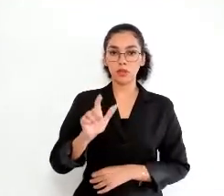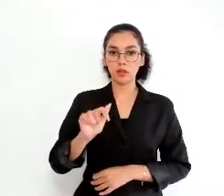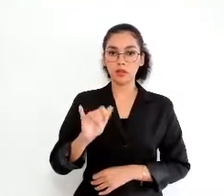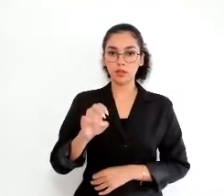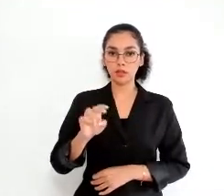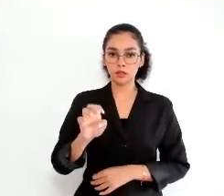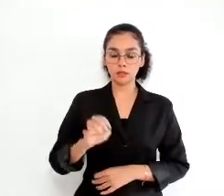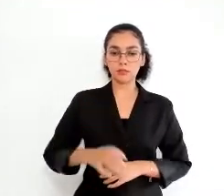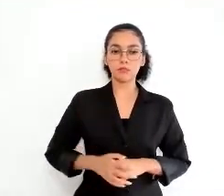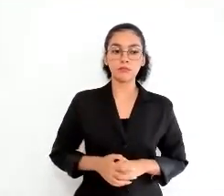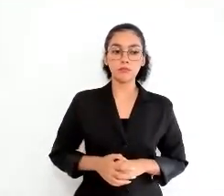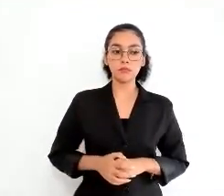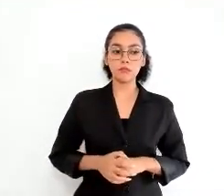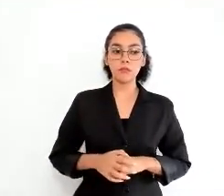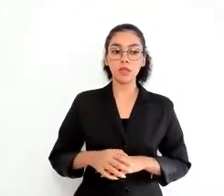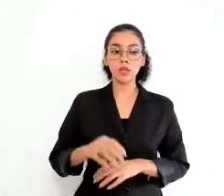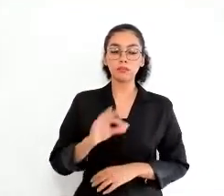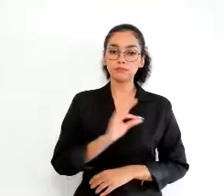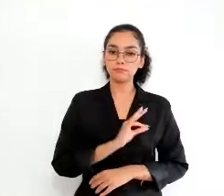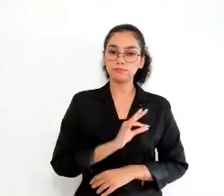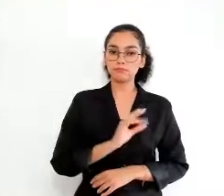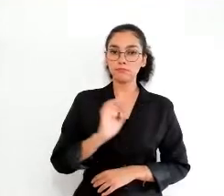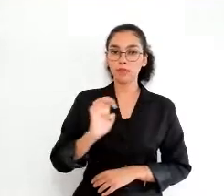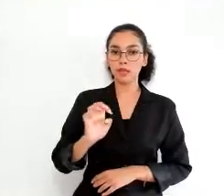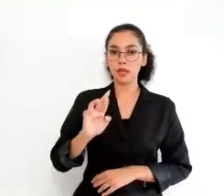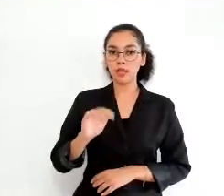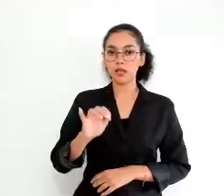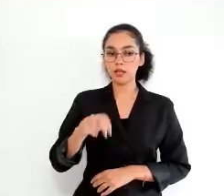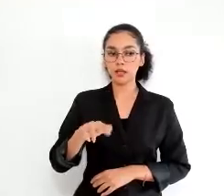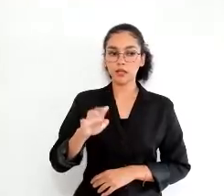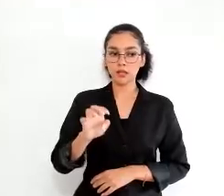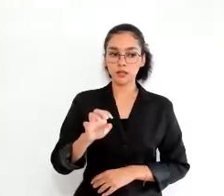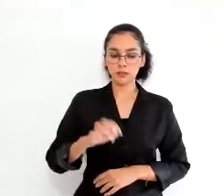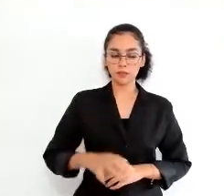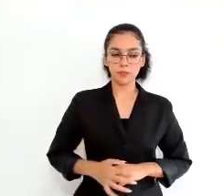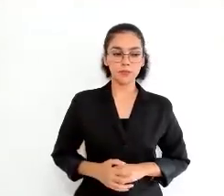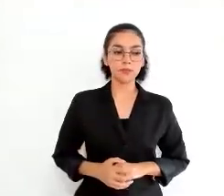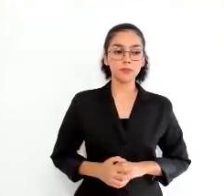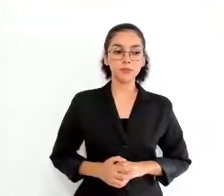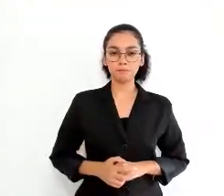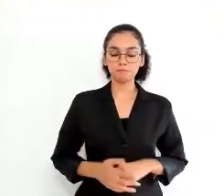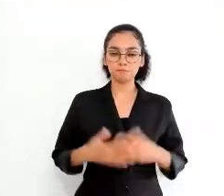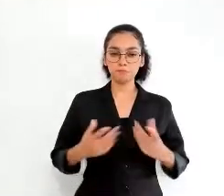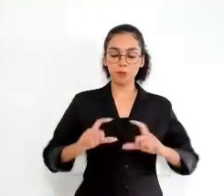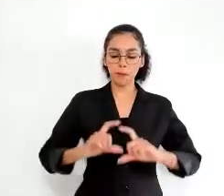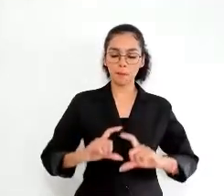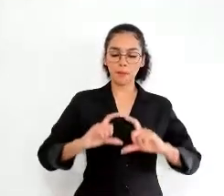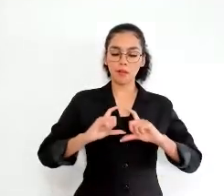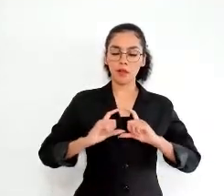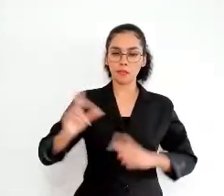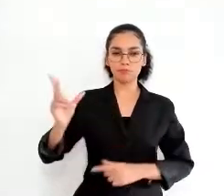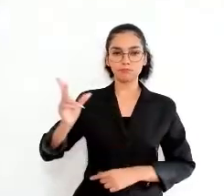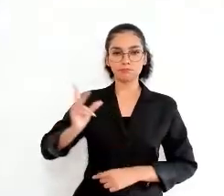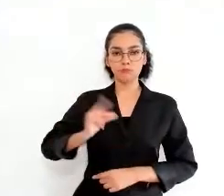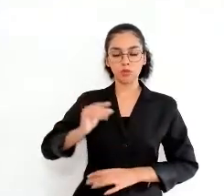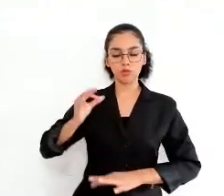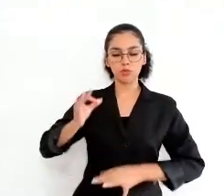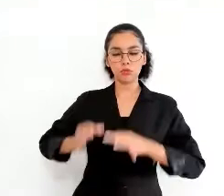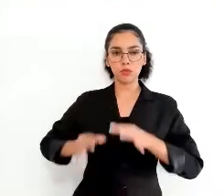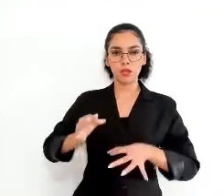Ar, Eric Cesani Colin Guedes. Com a medalha Mérito Judiciário Amaro